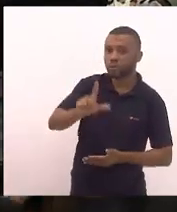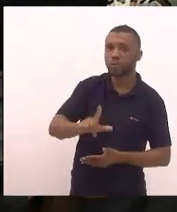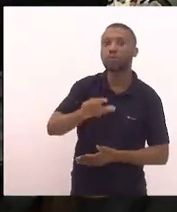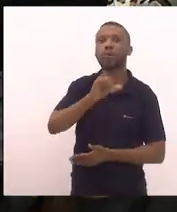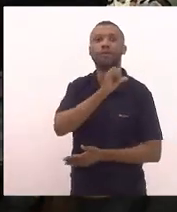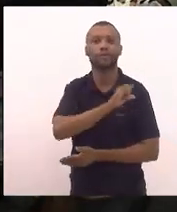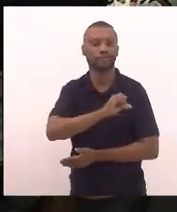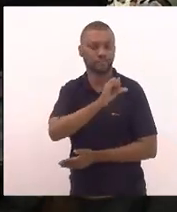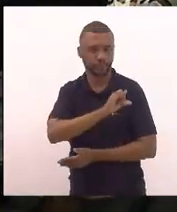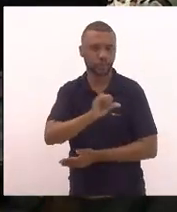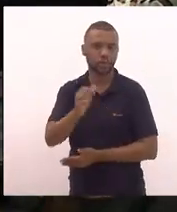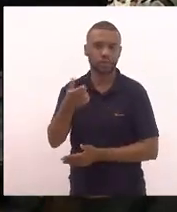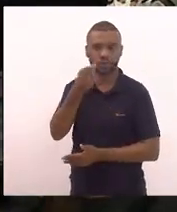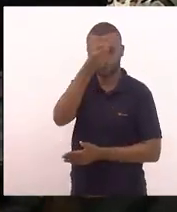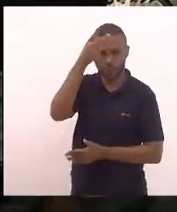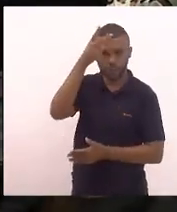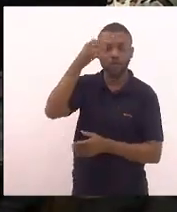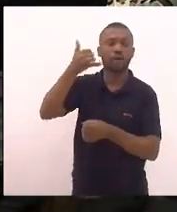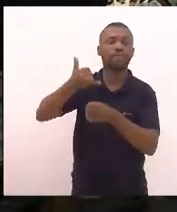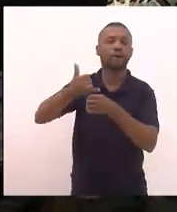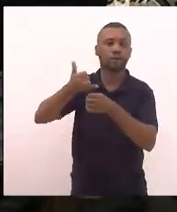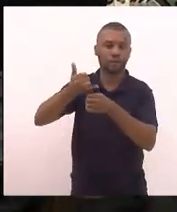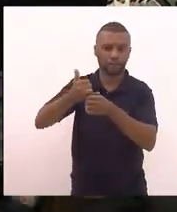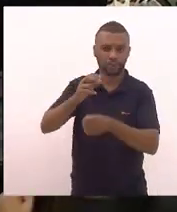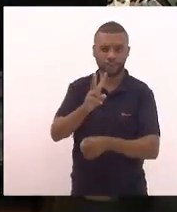no município de Volta Redonda.